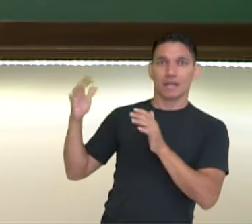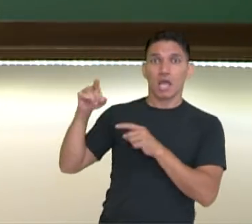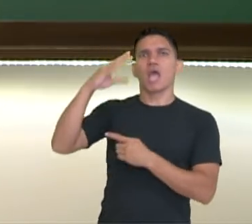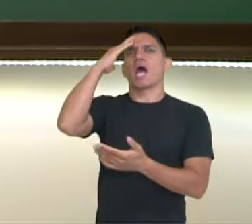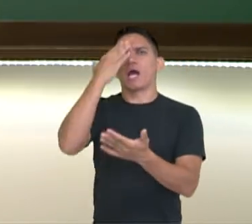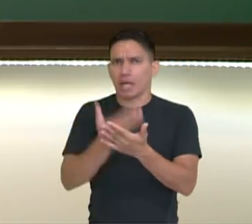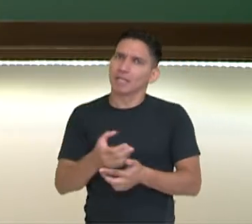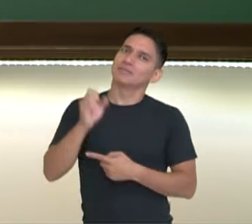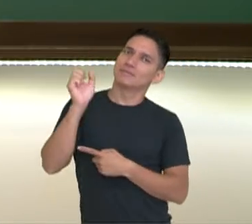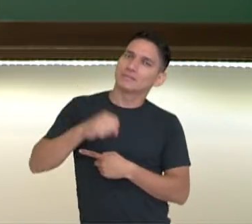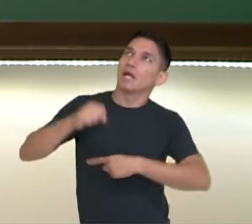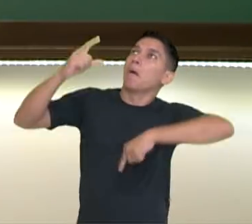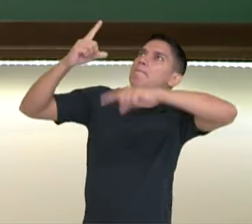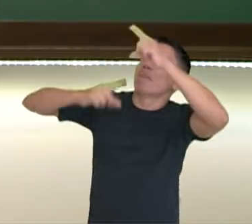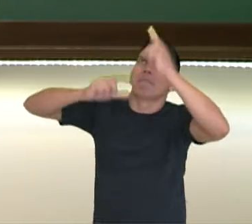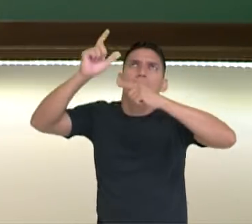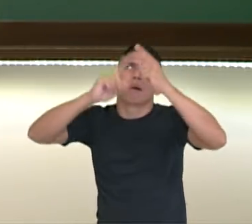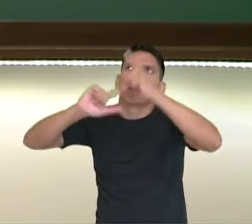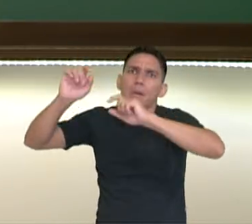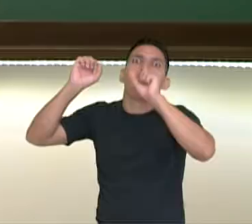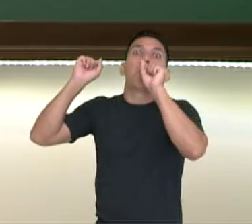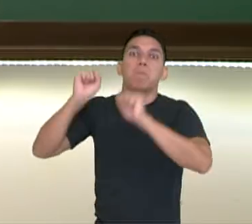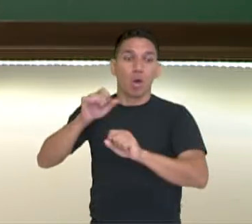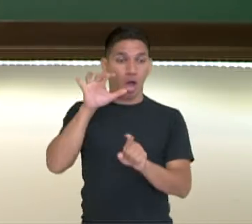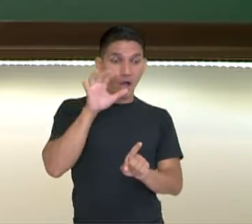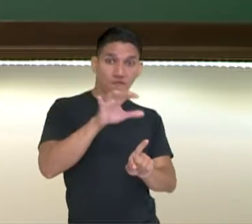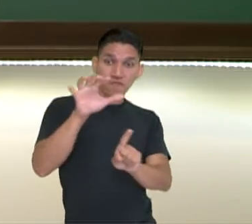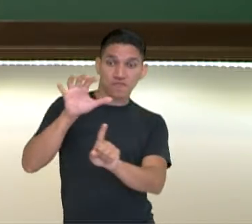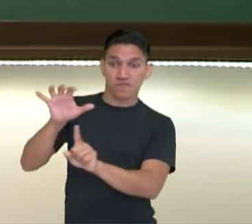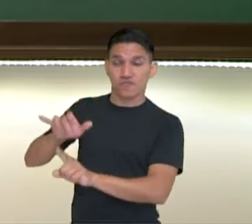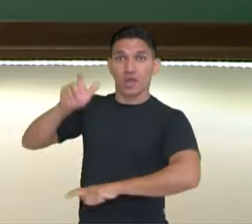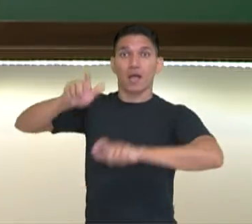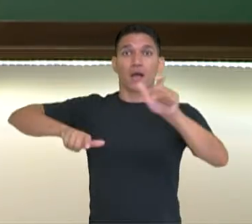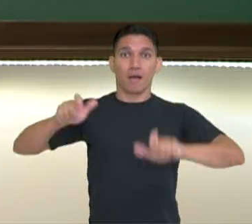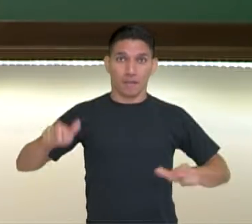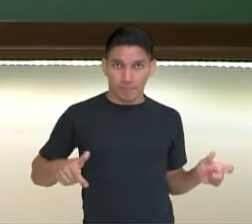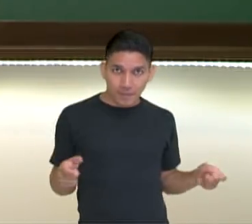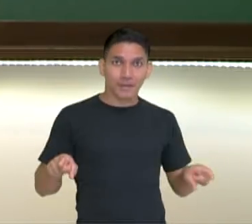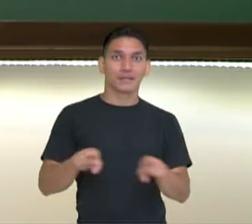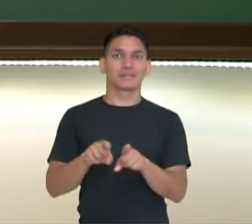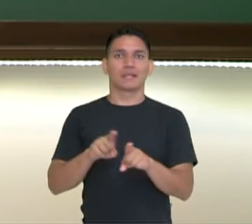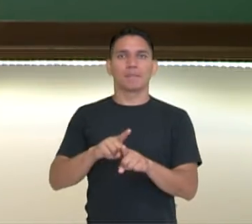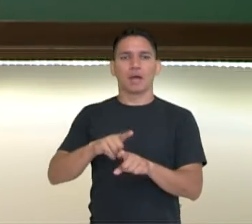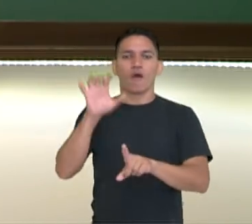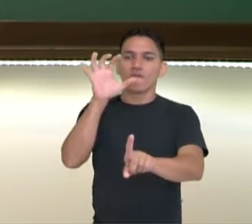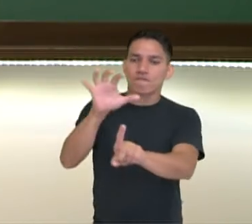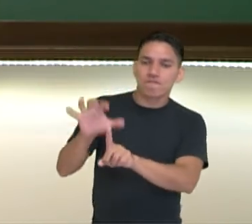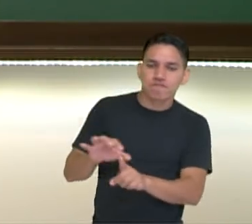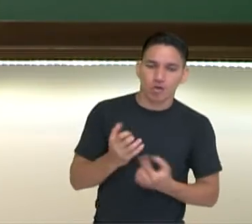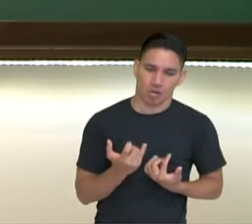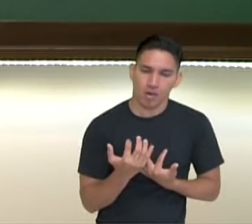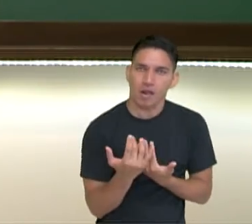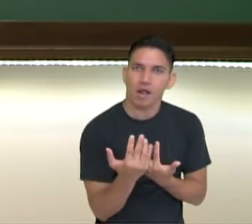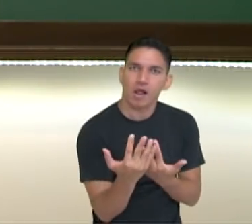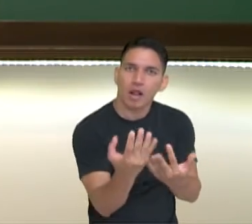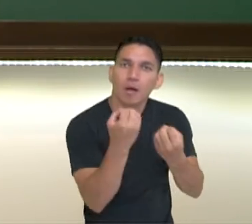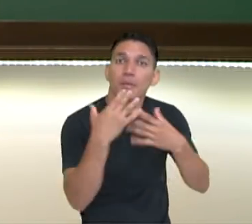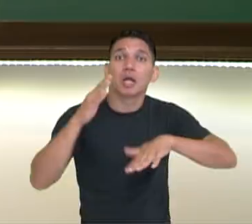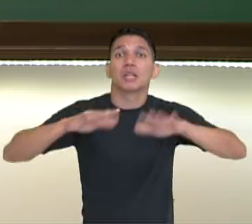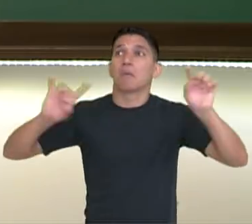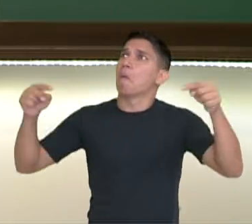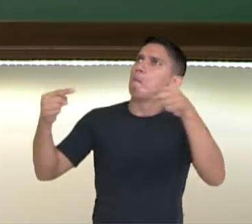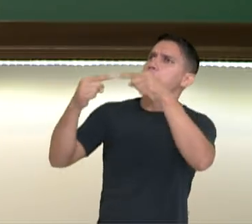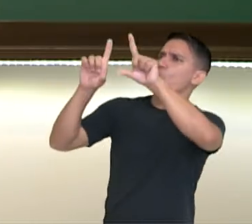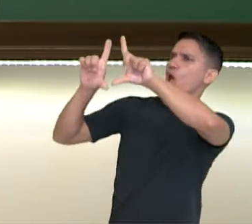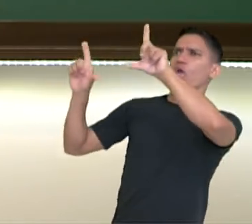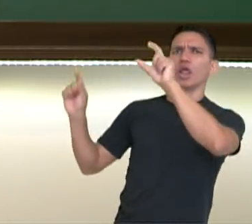sim, que os astros poderiam influenciar nas pessoas, podiam influenciar na colheita, de acordo com a posição da lua,